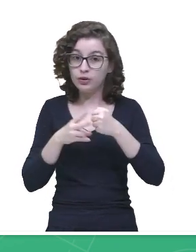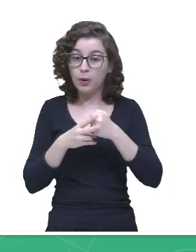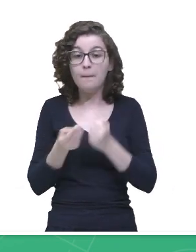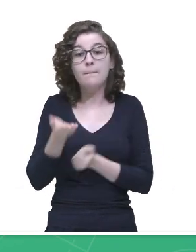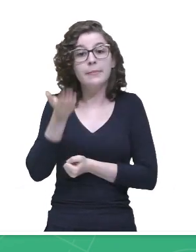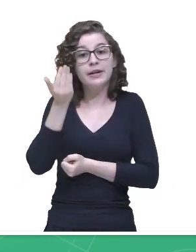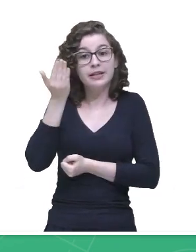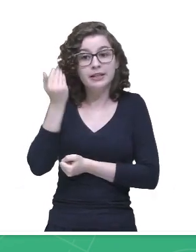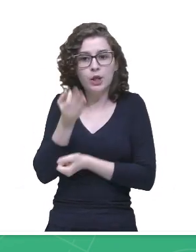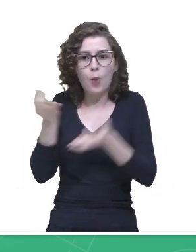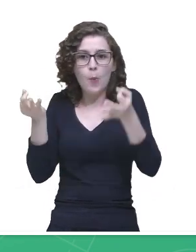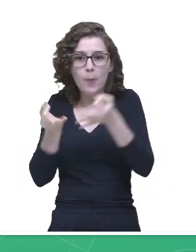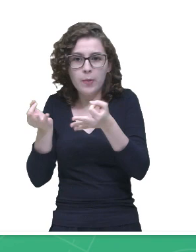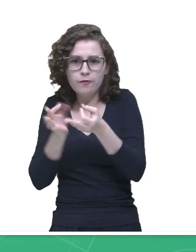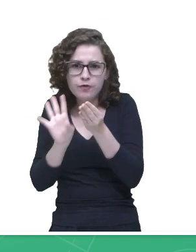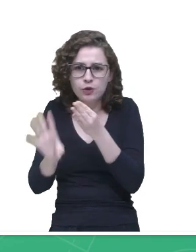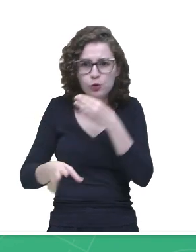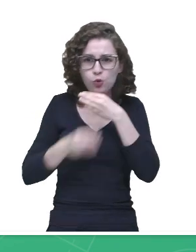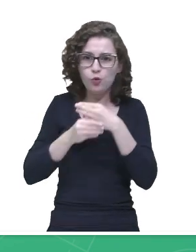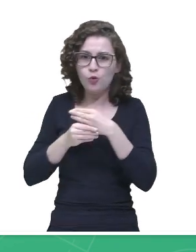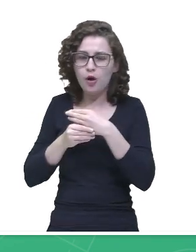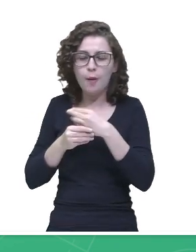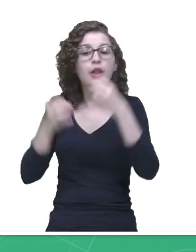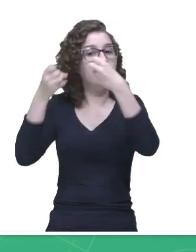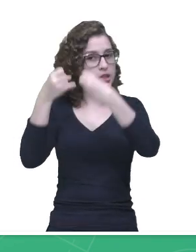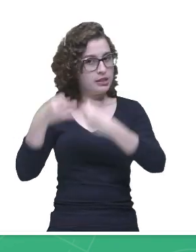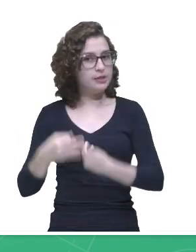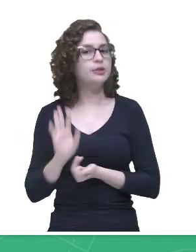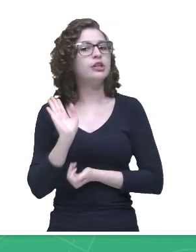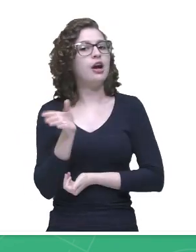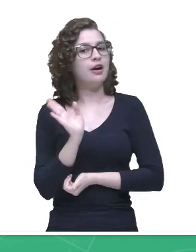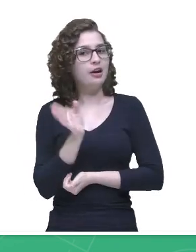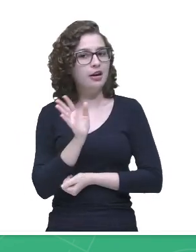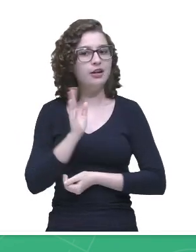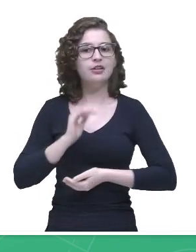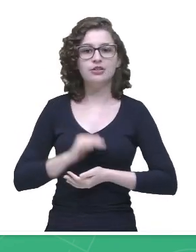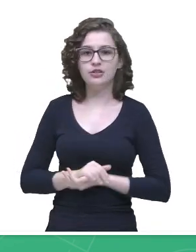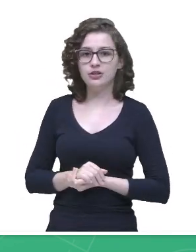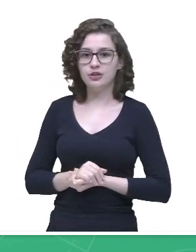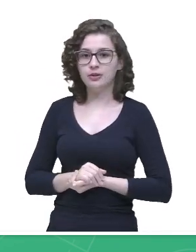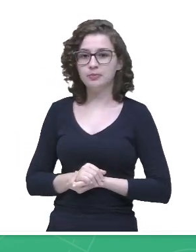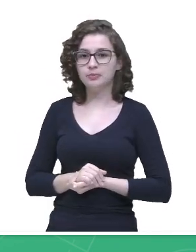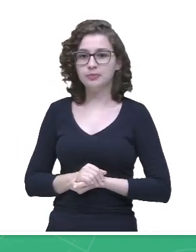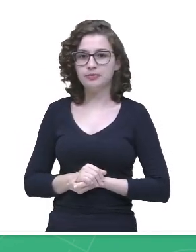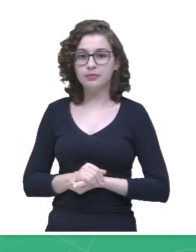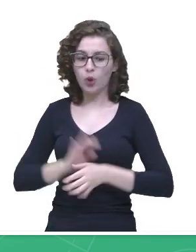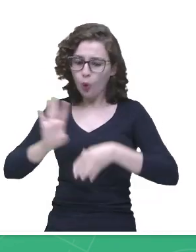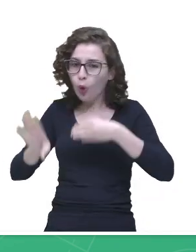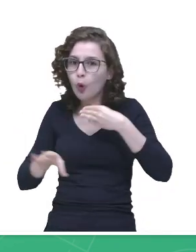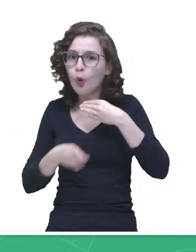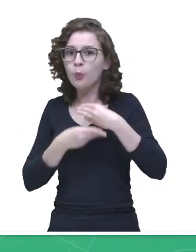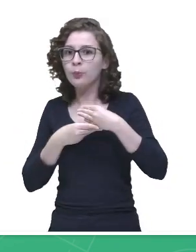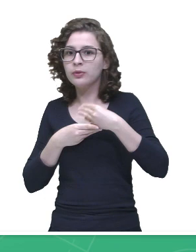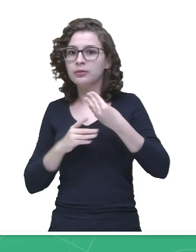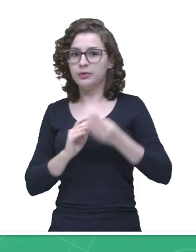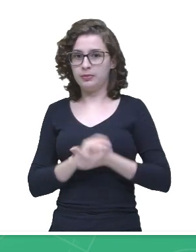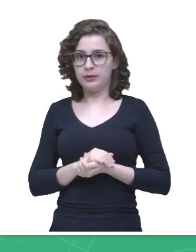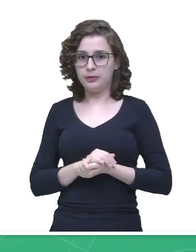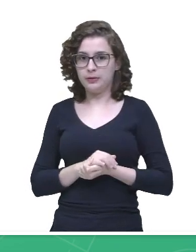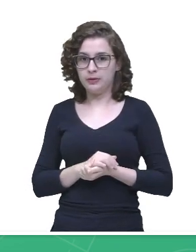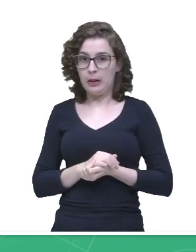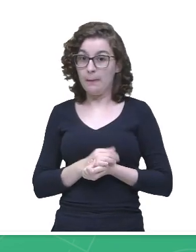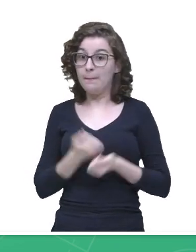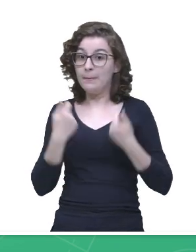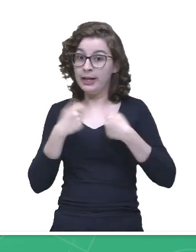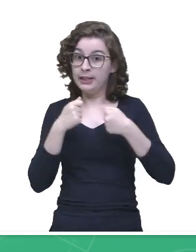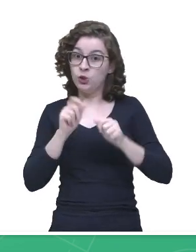Pretérito perfeito composto. E eu expliquei para vocês. Composto significa composto, ou seja, esse tempo verbal, para ser